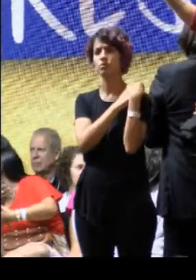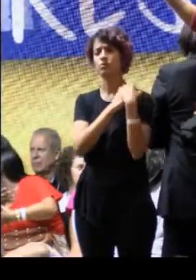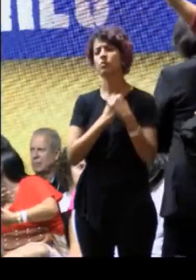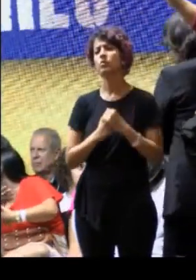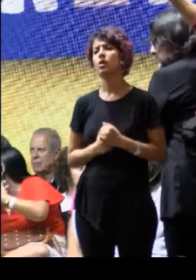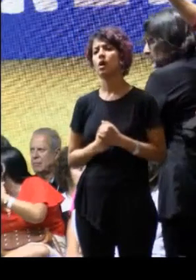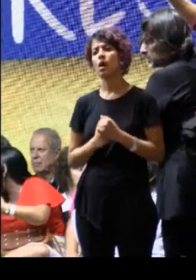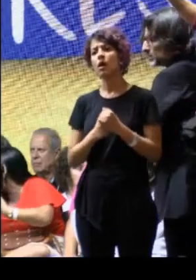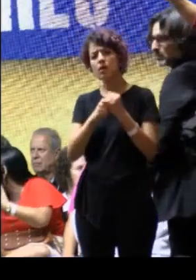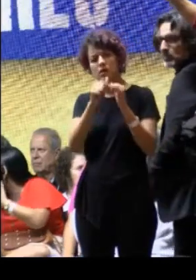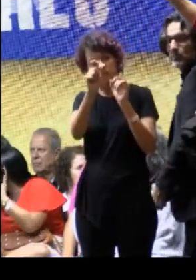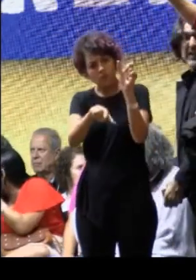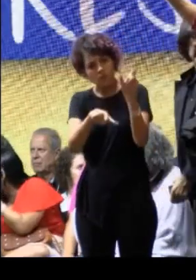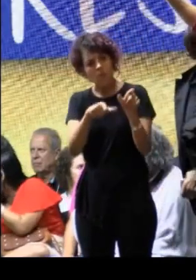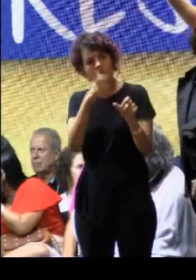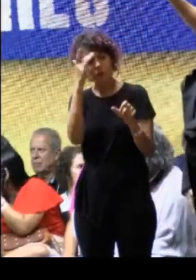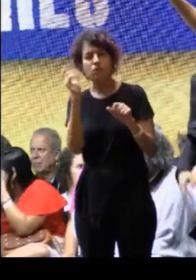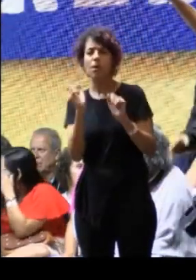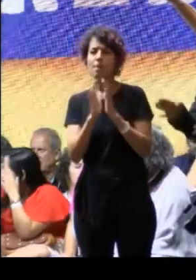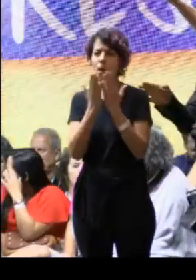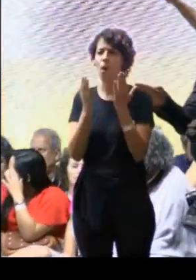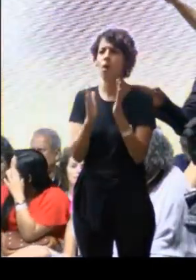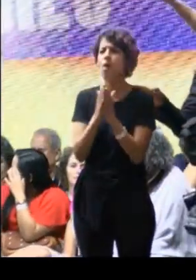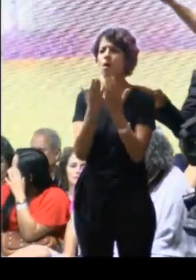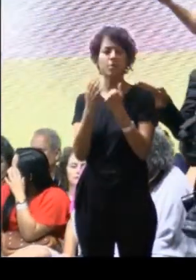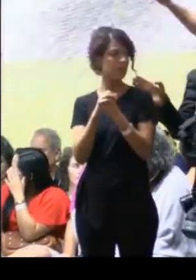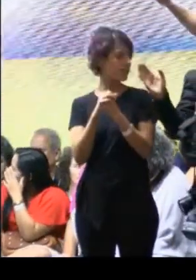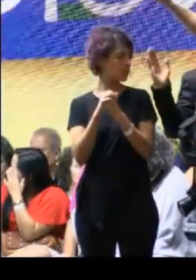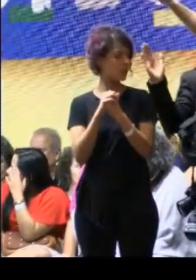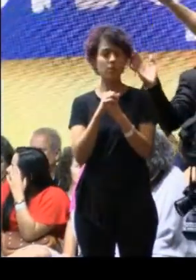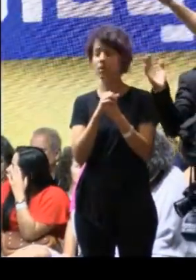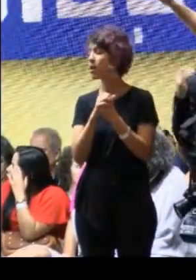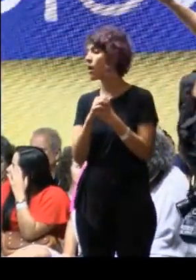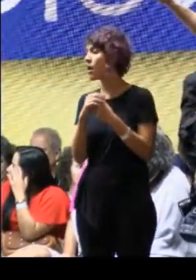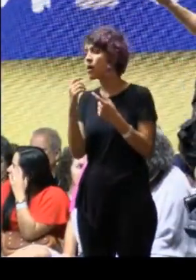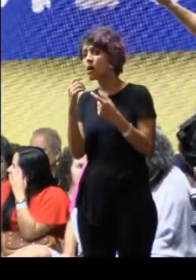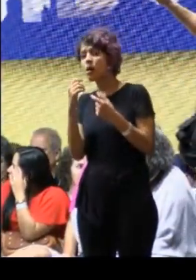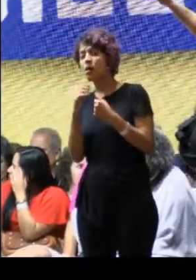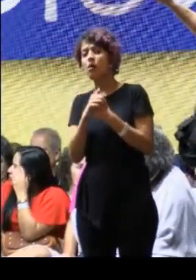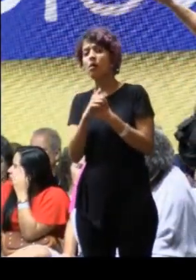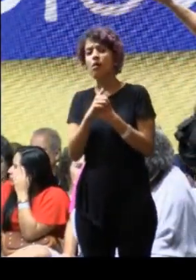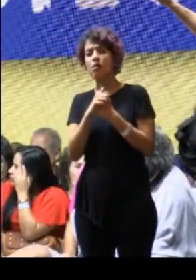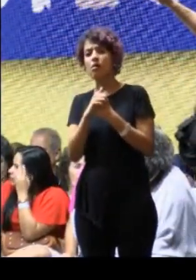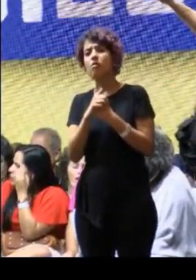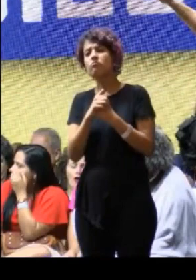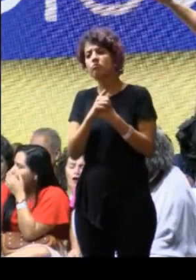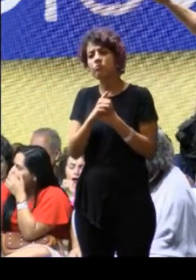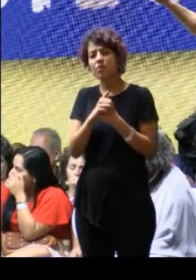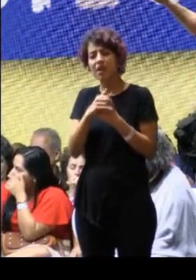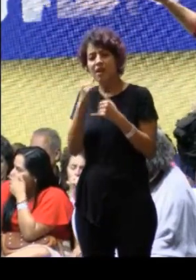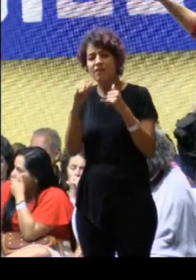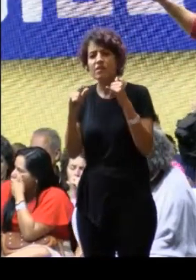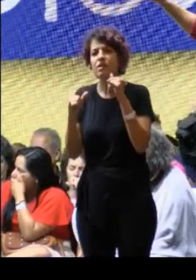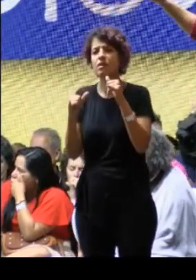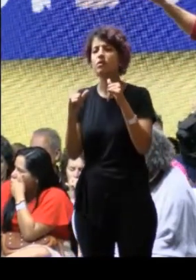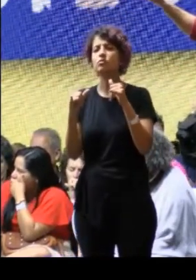que carregaram ao longo de séculos o peso da exclusão e da desigualdade. Porque pela primeira